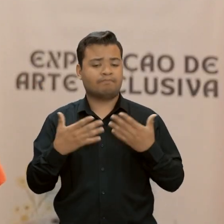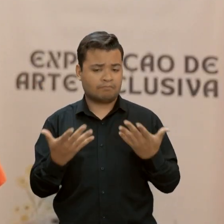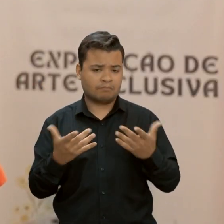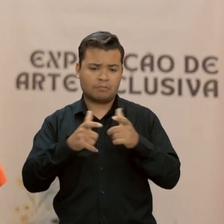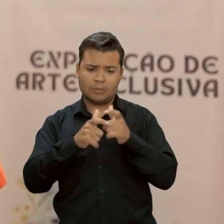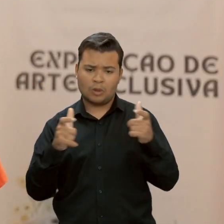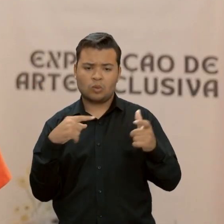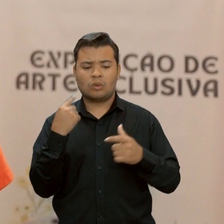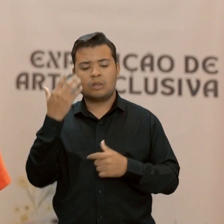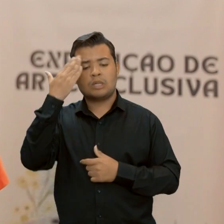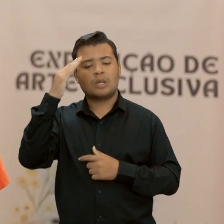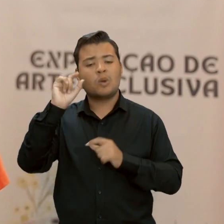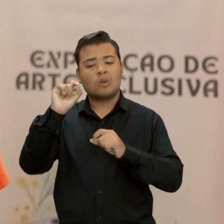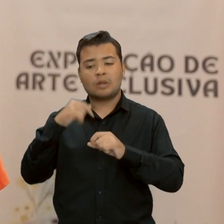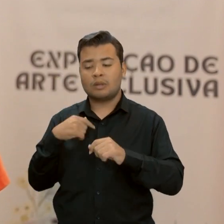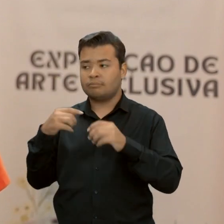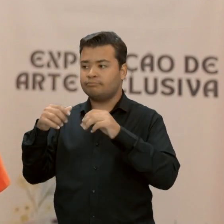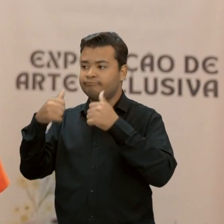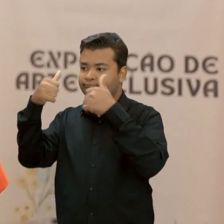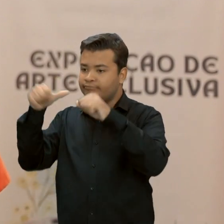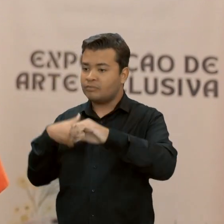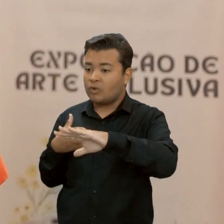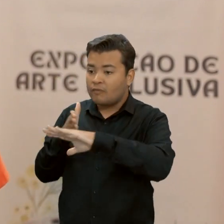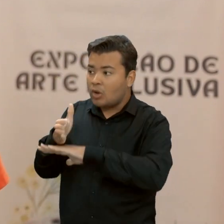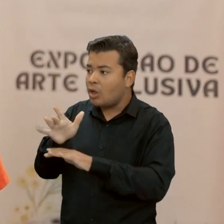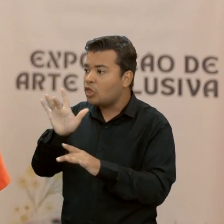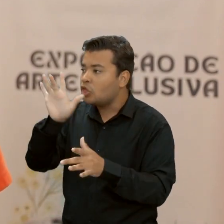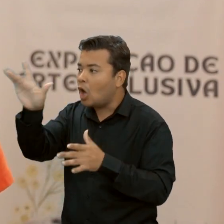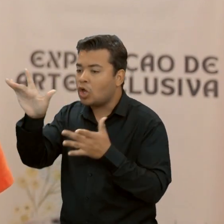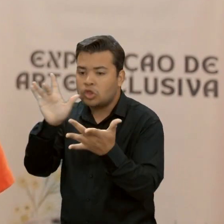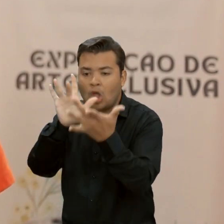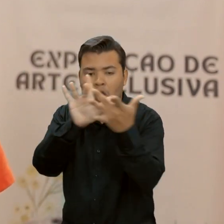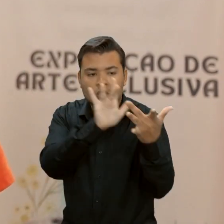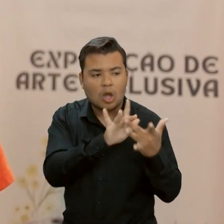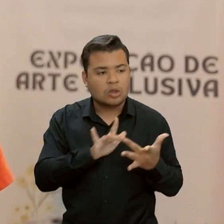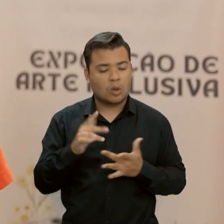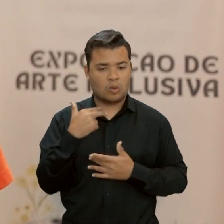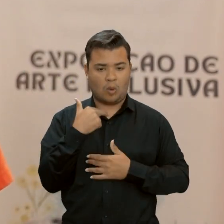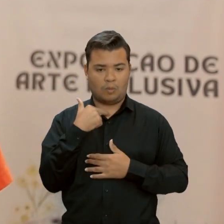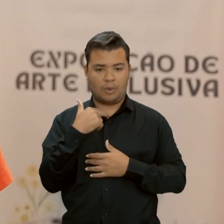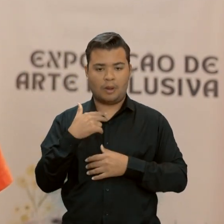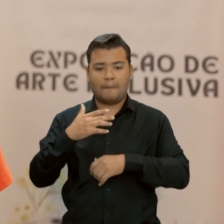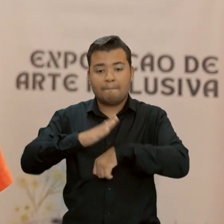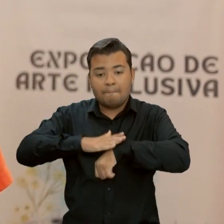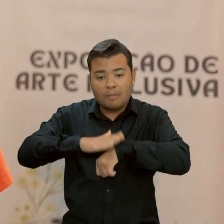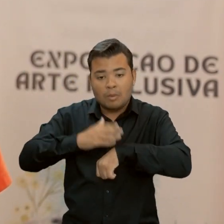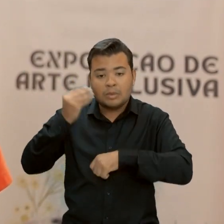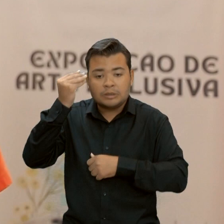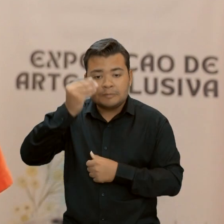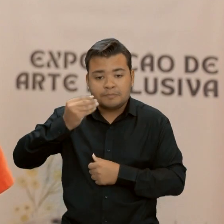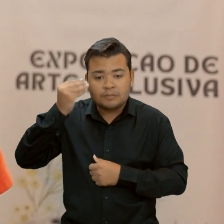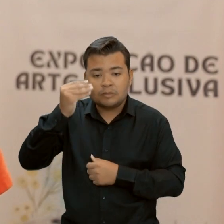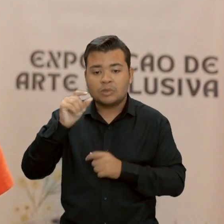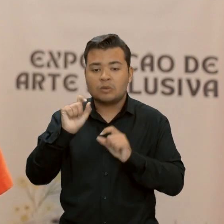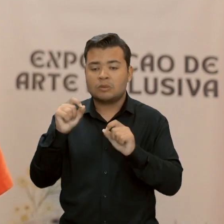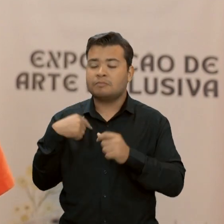a uma exposição é não tocar e não fazer com que o nosso momento de experimentação aconteça de fato numa sala expositiva, seja de uma galeria